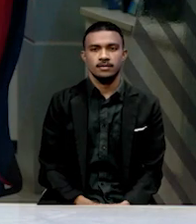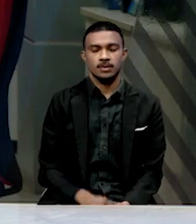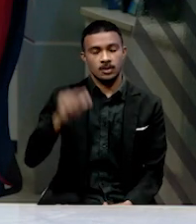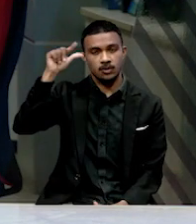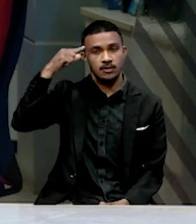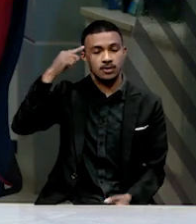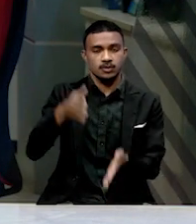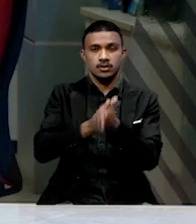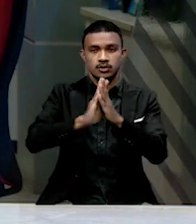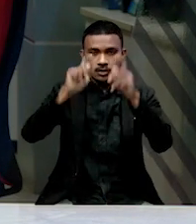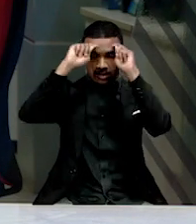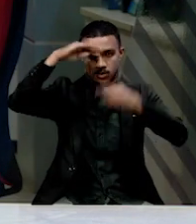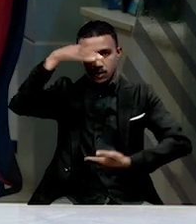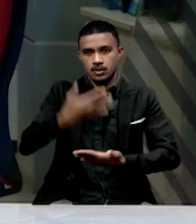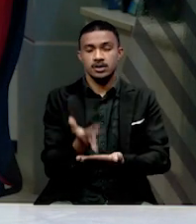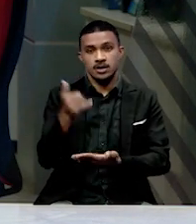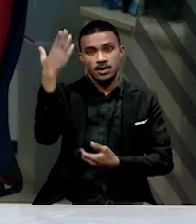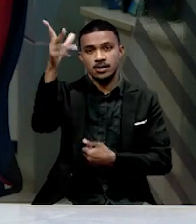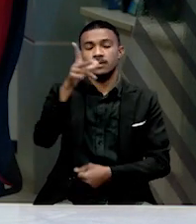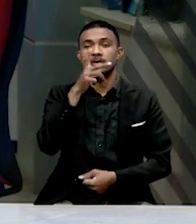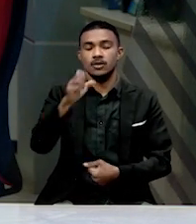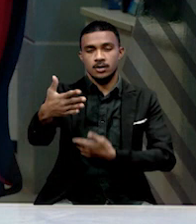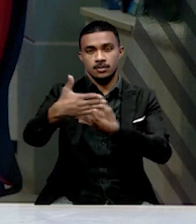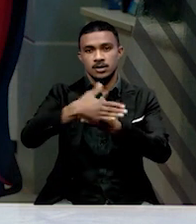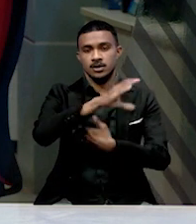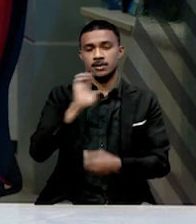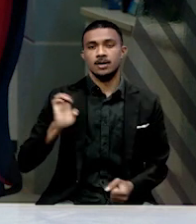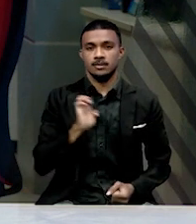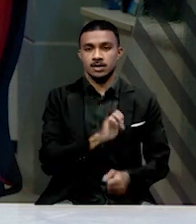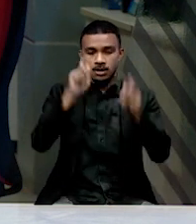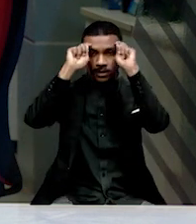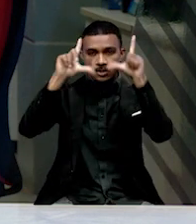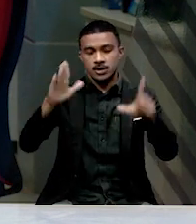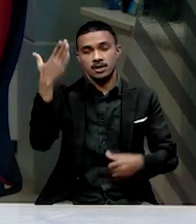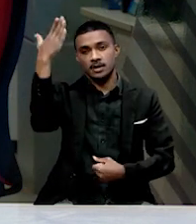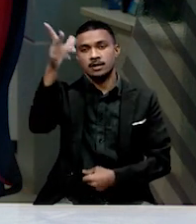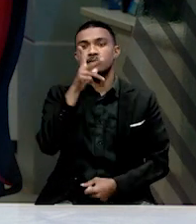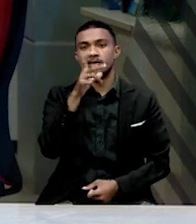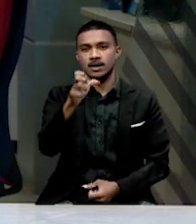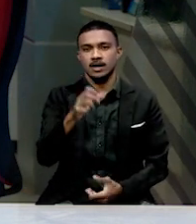Governo Husu Timor Wansira iha Portugal hak besik amba embasyada Timor Leste iha Portugal.